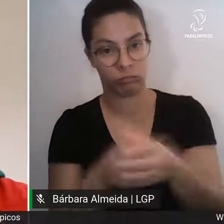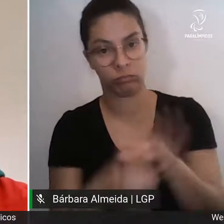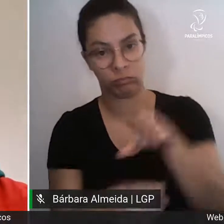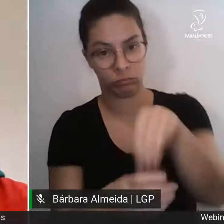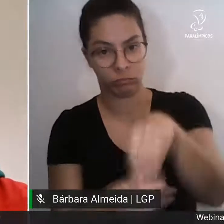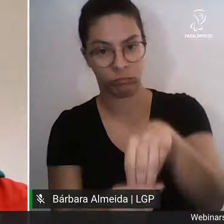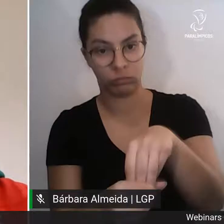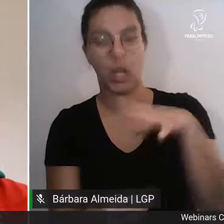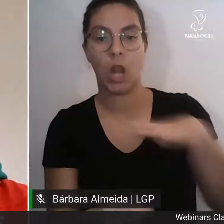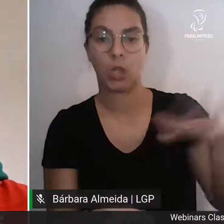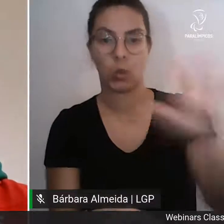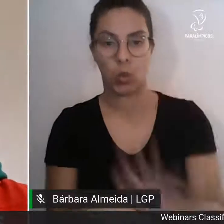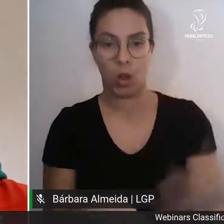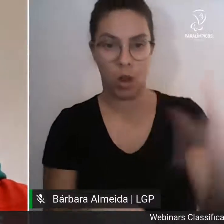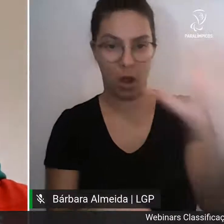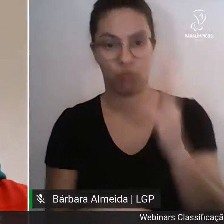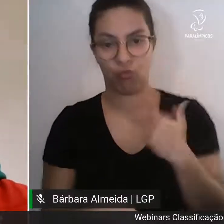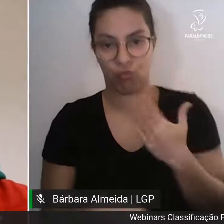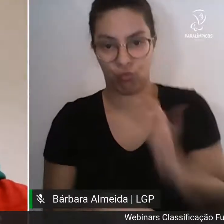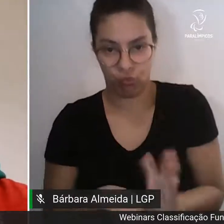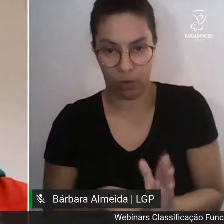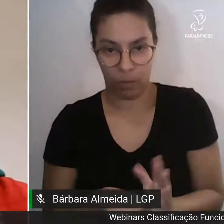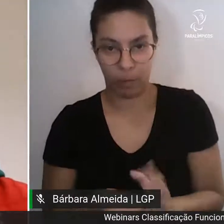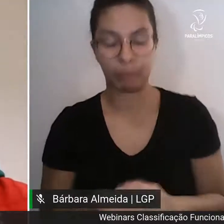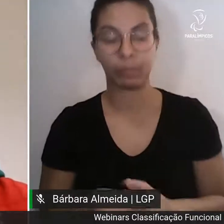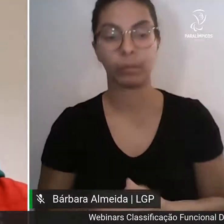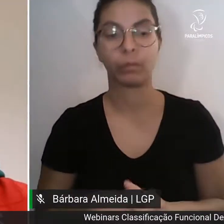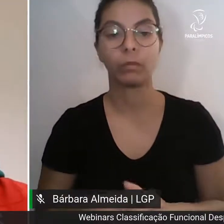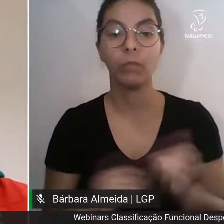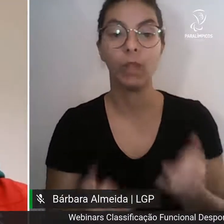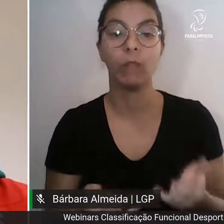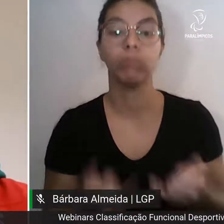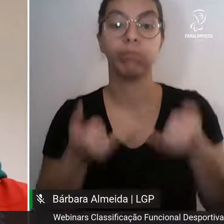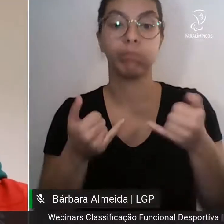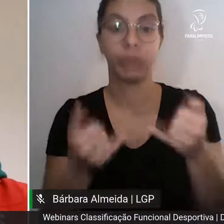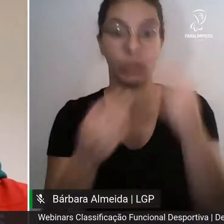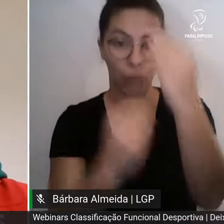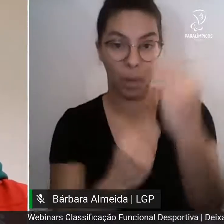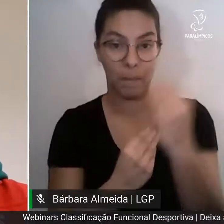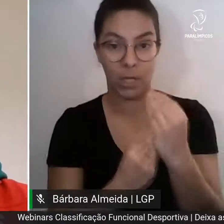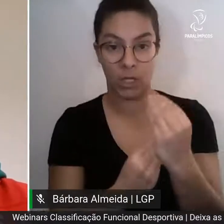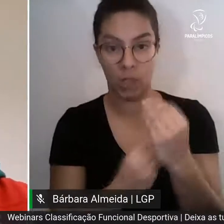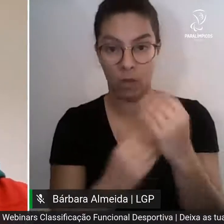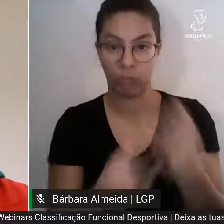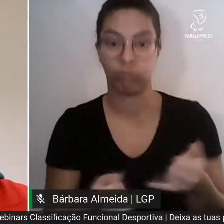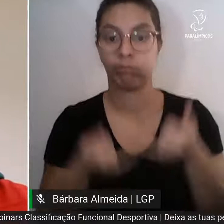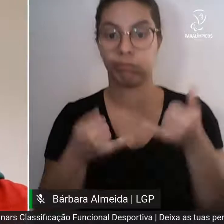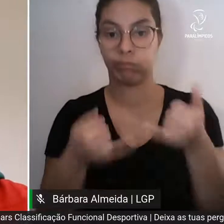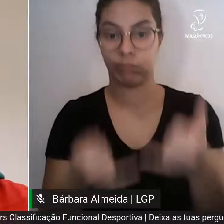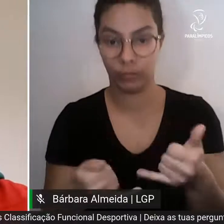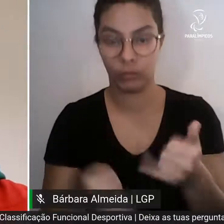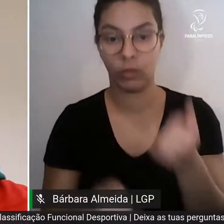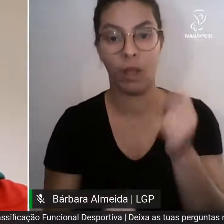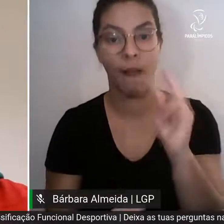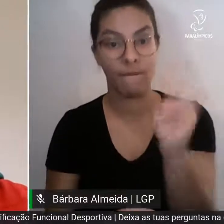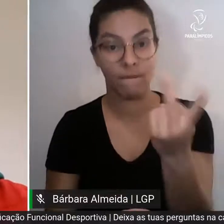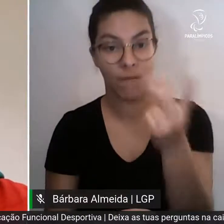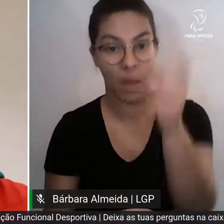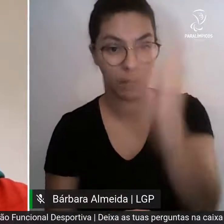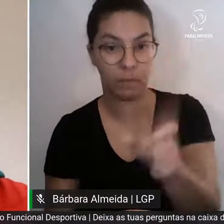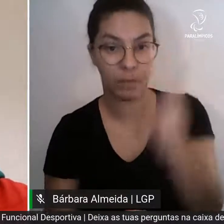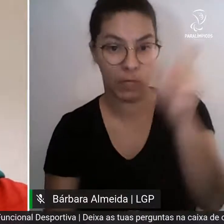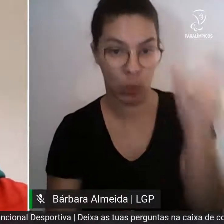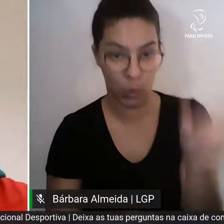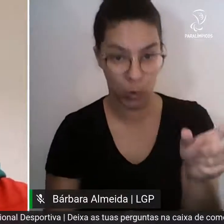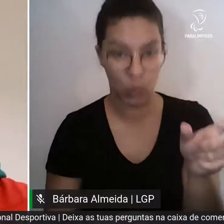nacional. Depois dessa formação, nós já tínhamos 2 atletas identificados, que foram os 2 atletas